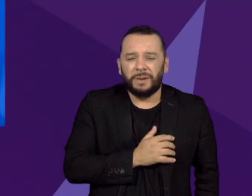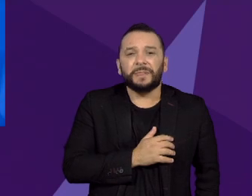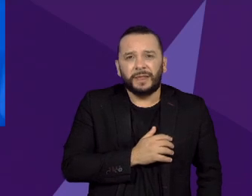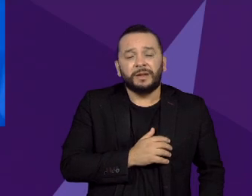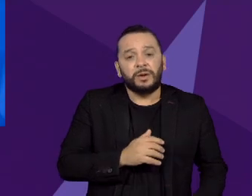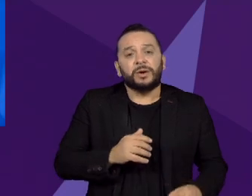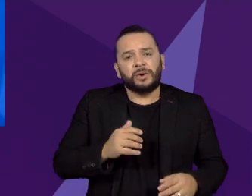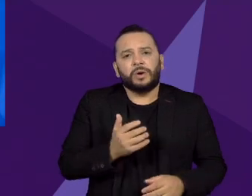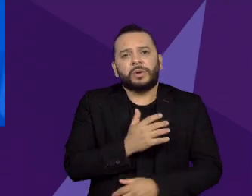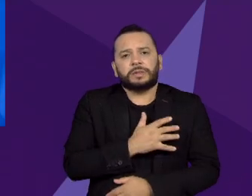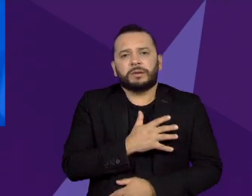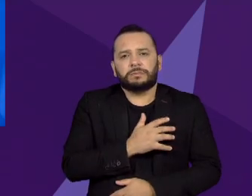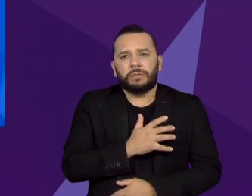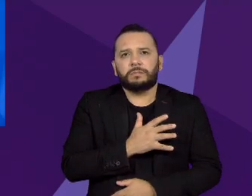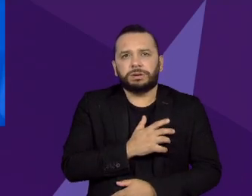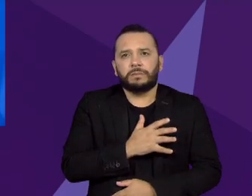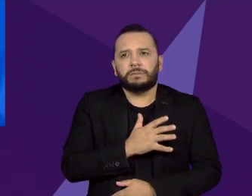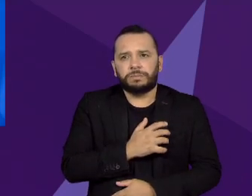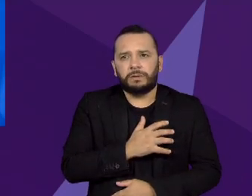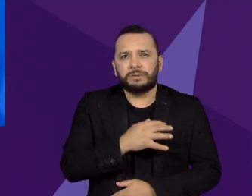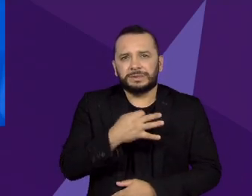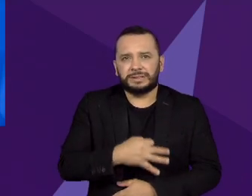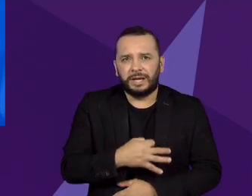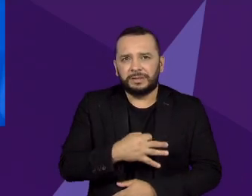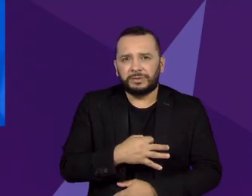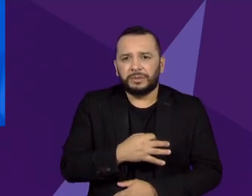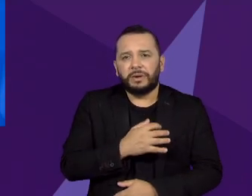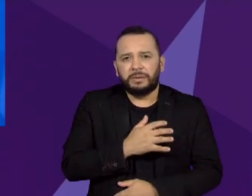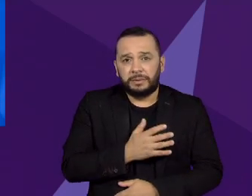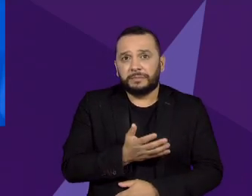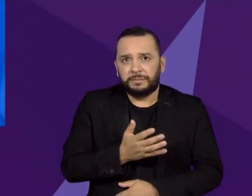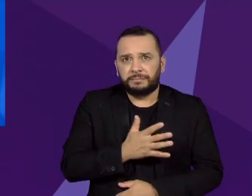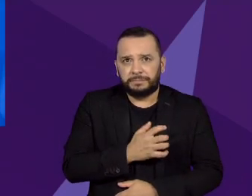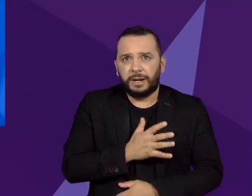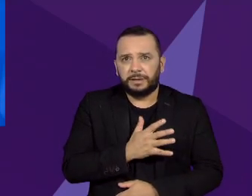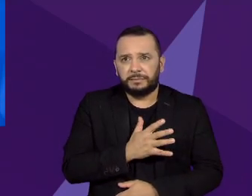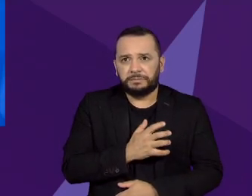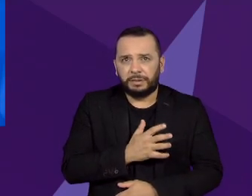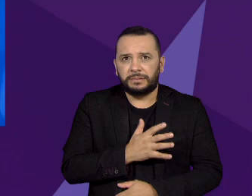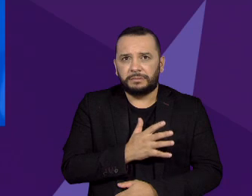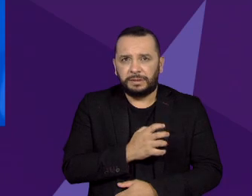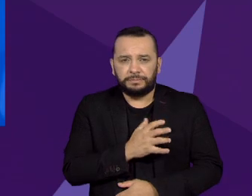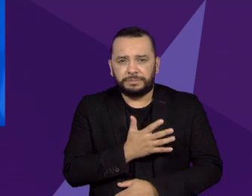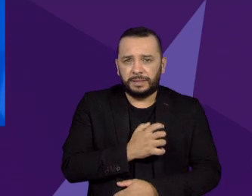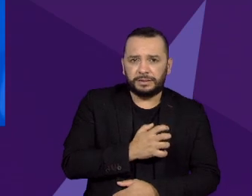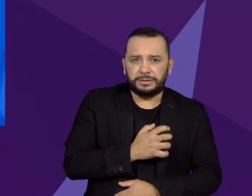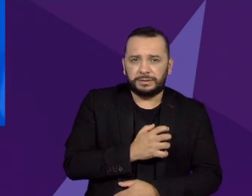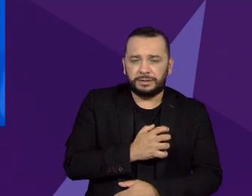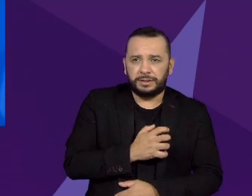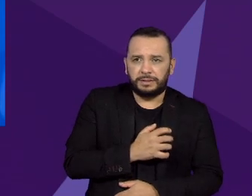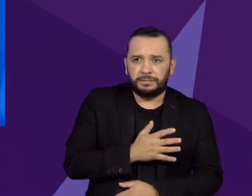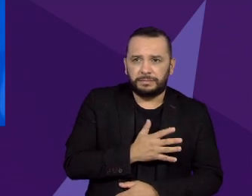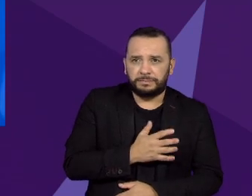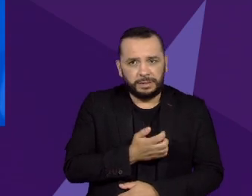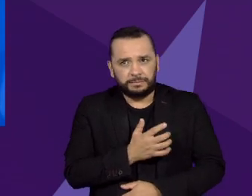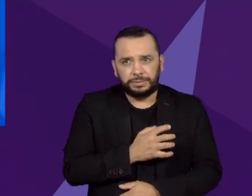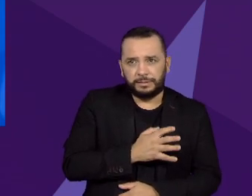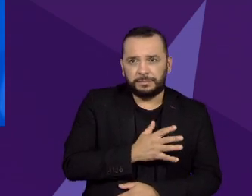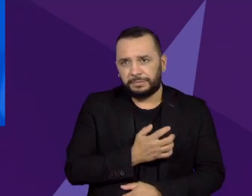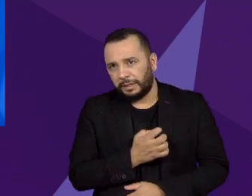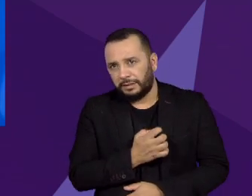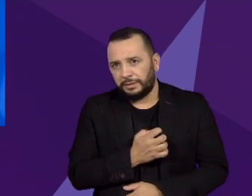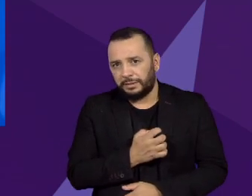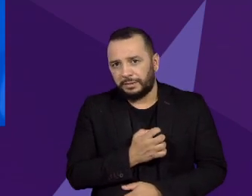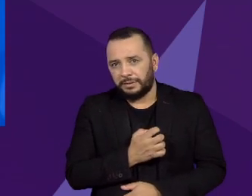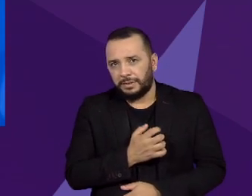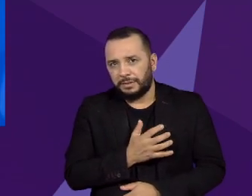vez de bater certinho, pam, pam, pam, pam, pam, pam, pam, pam, pam, pam, pam,